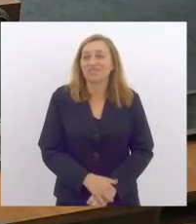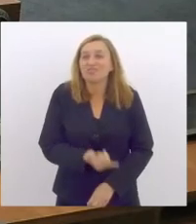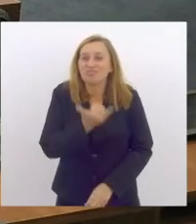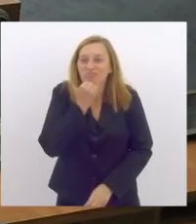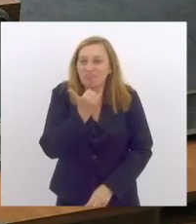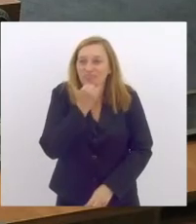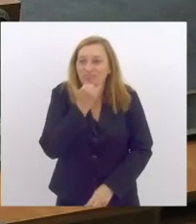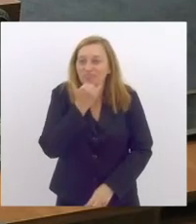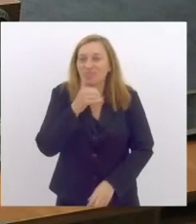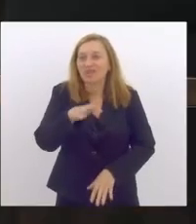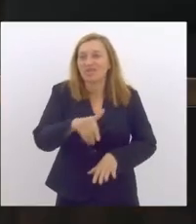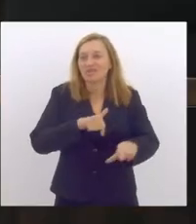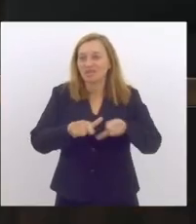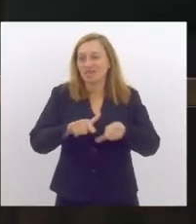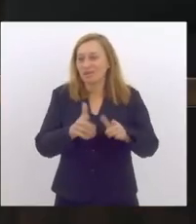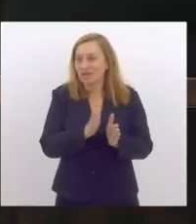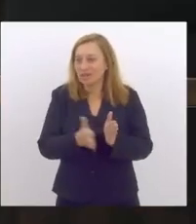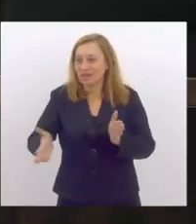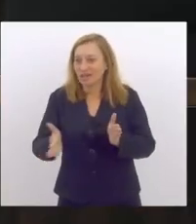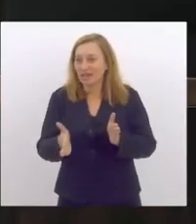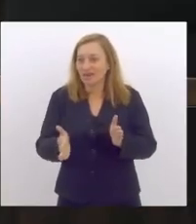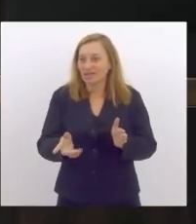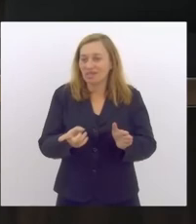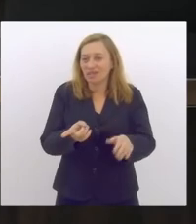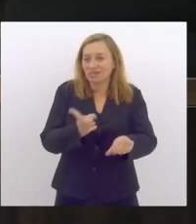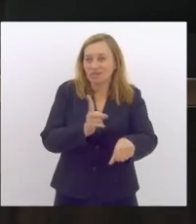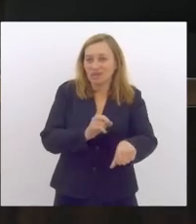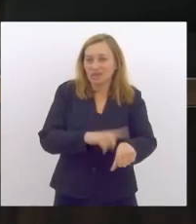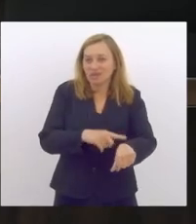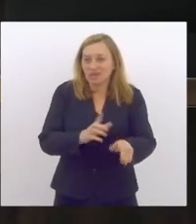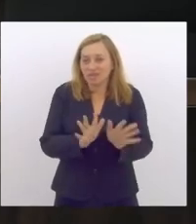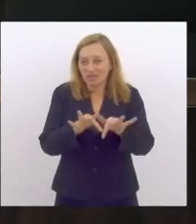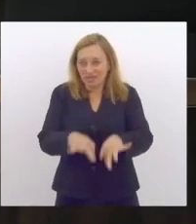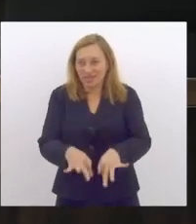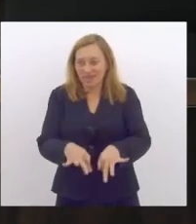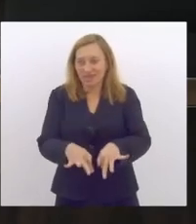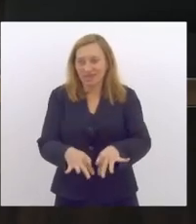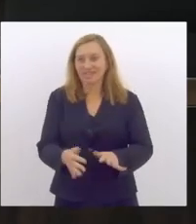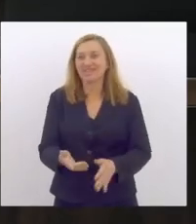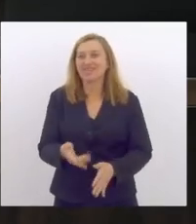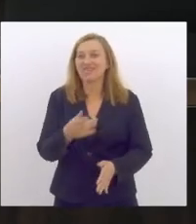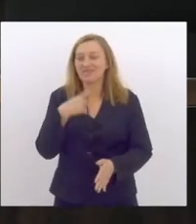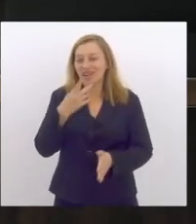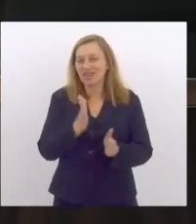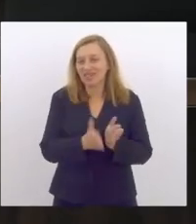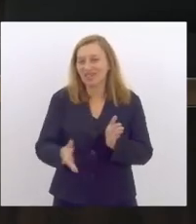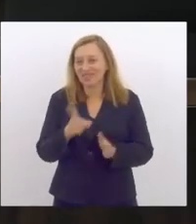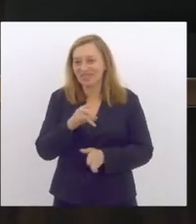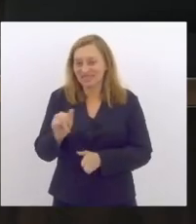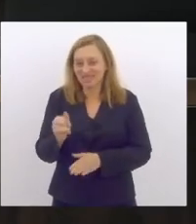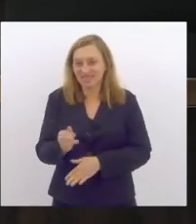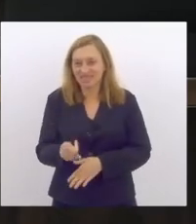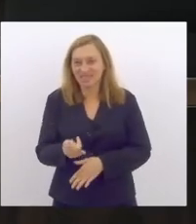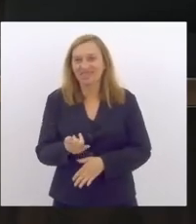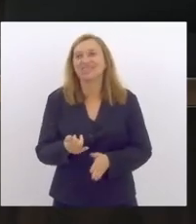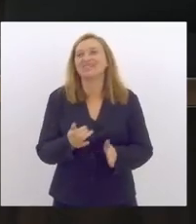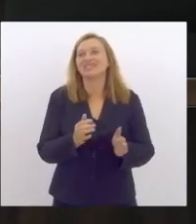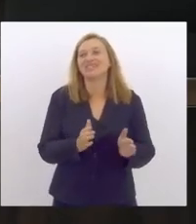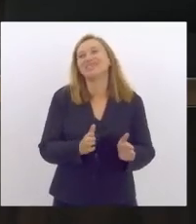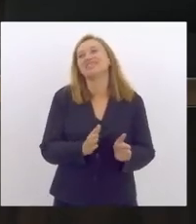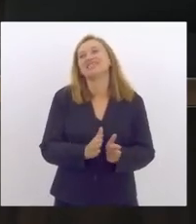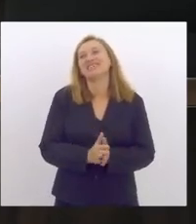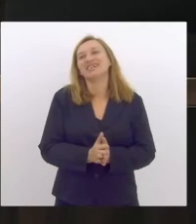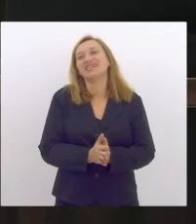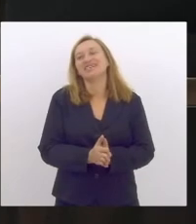Perdão, chamo os trabalhos à ordem, passa-se ao expediente final. Eu falei ordem do dia. A presidência chama os trabalhos à